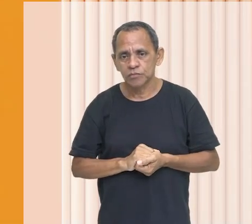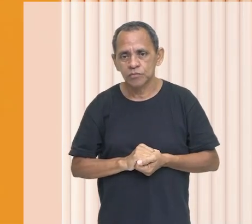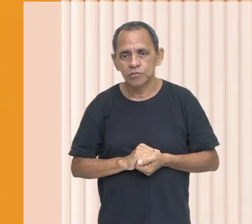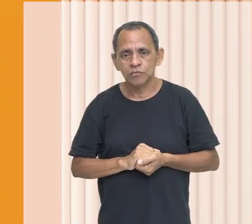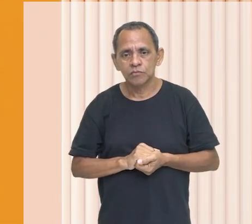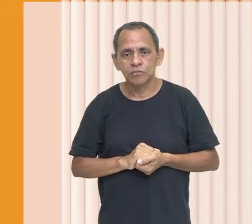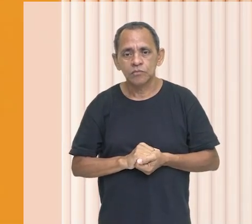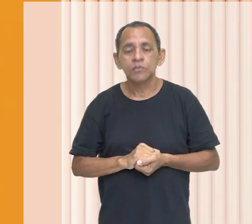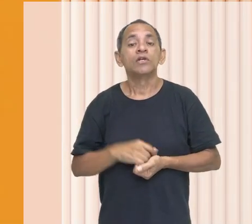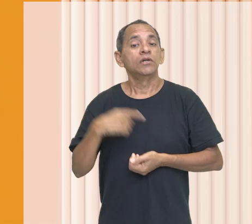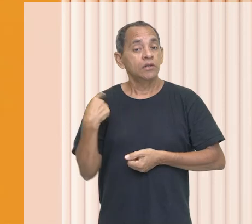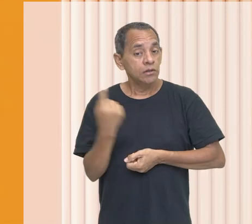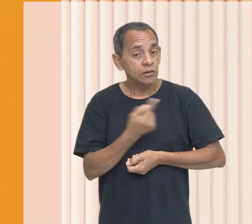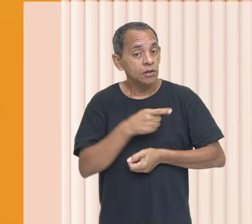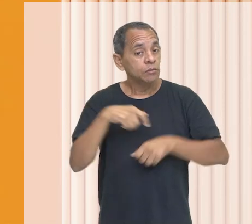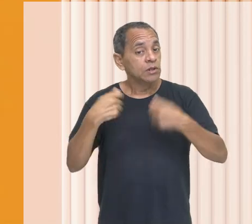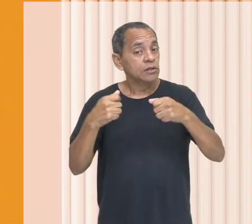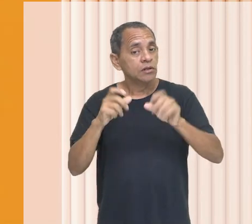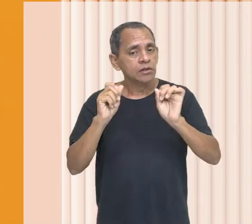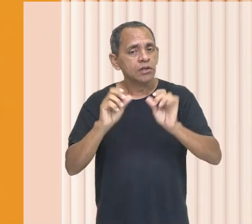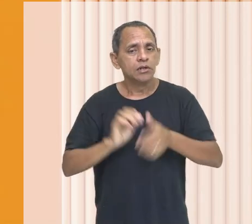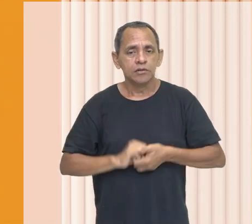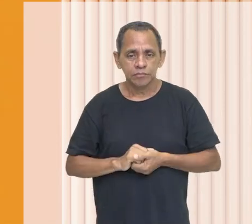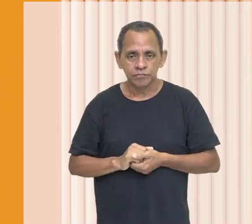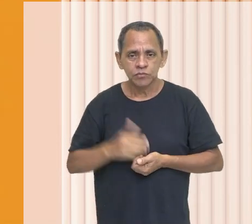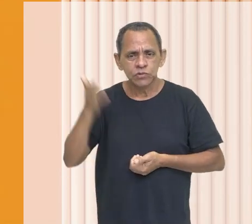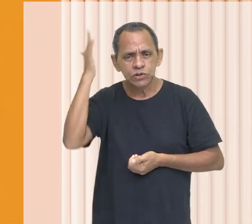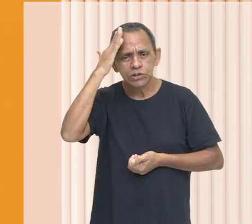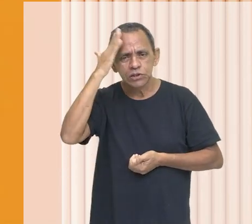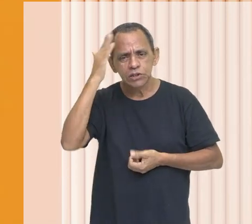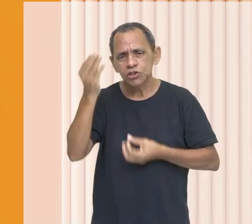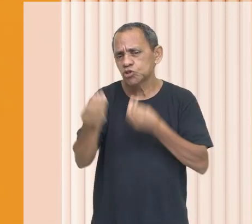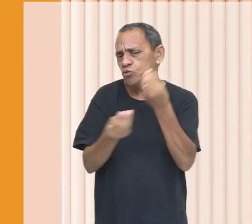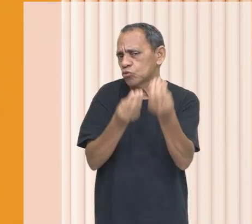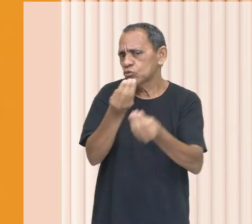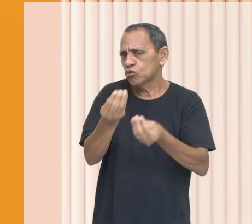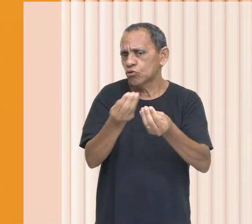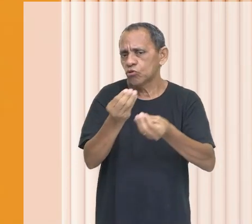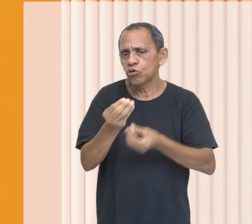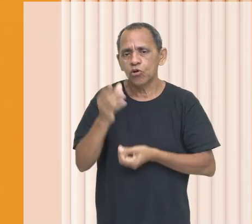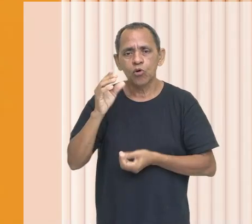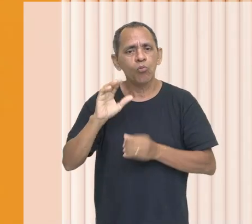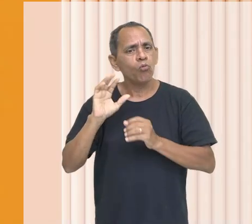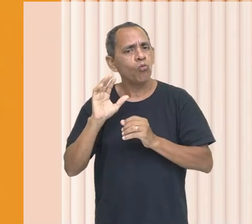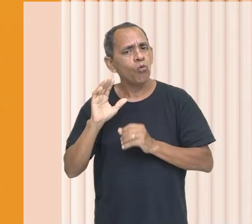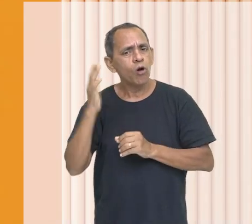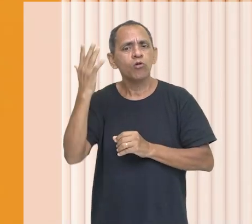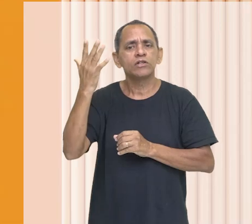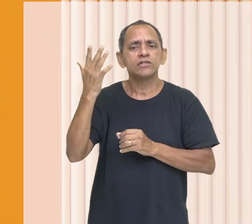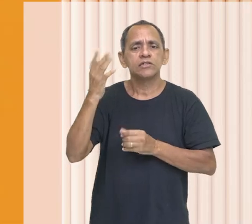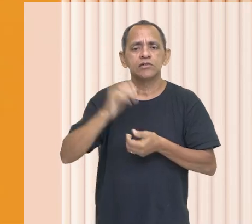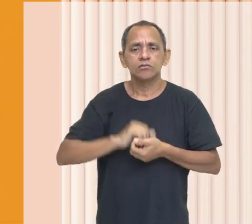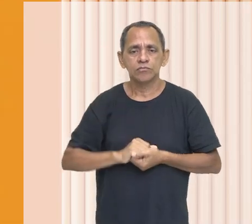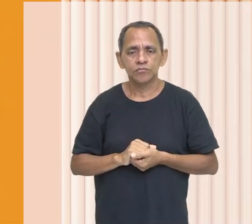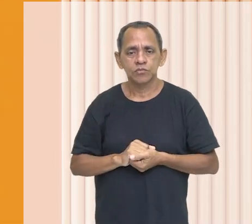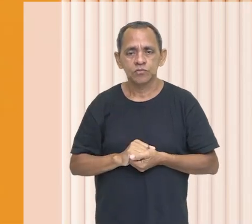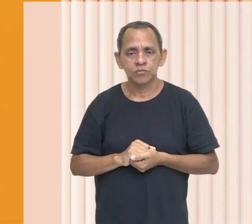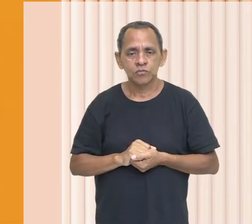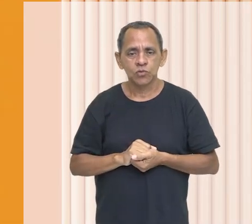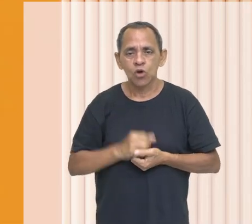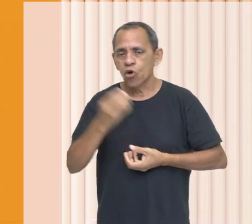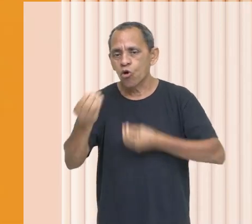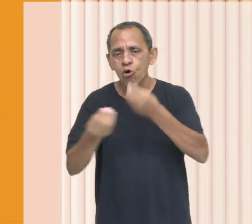nós vamos precisar compreender e chamar também, né, alguma outra área